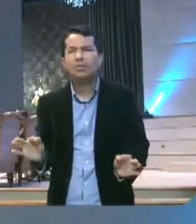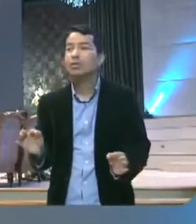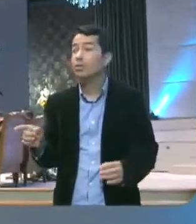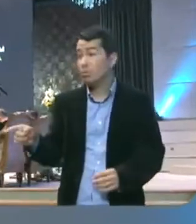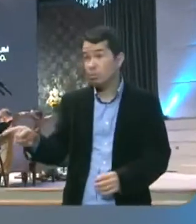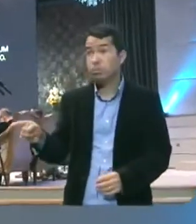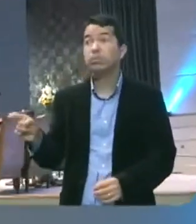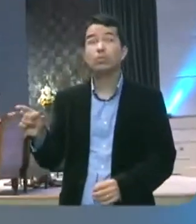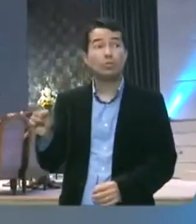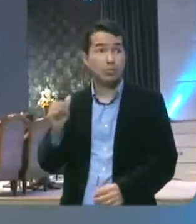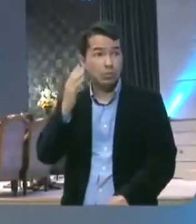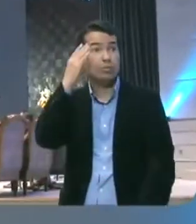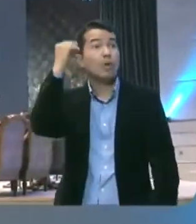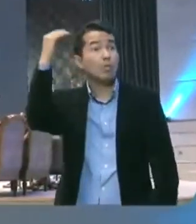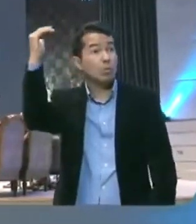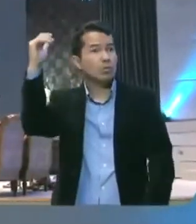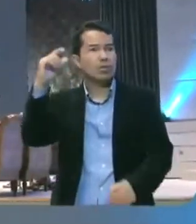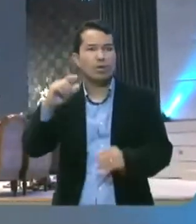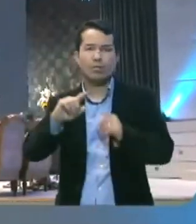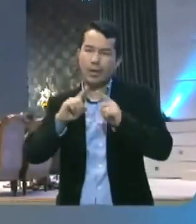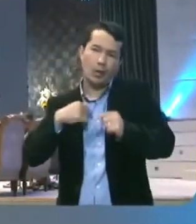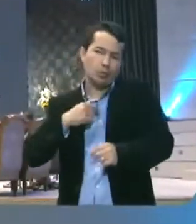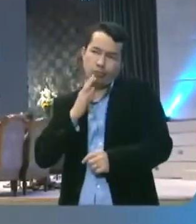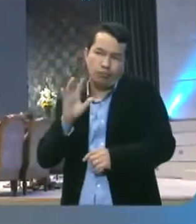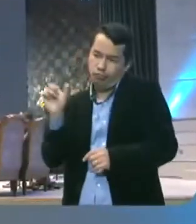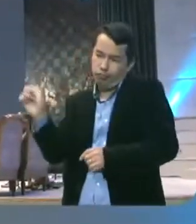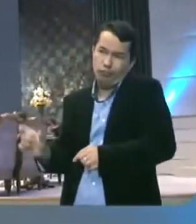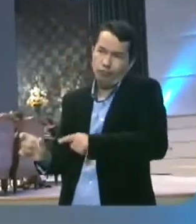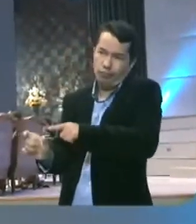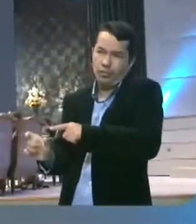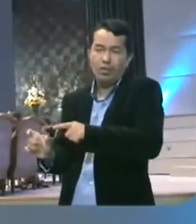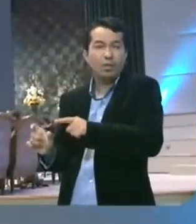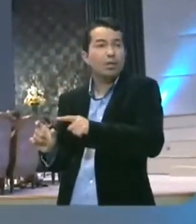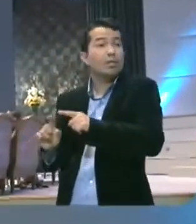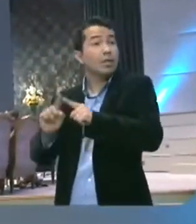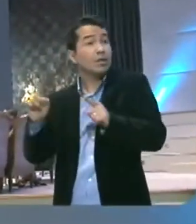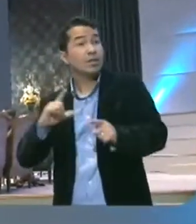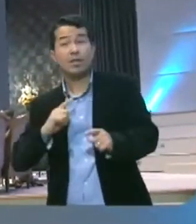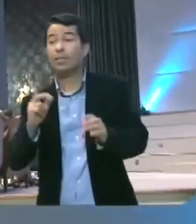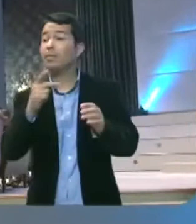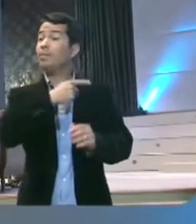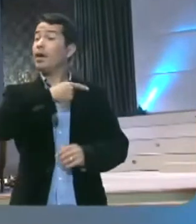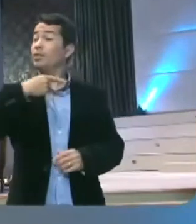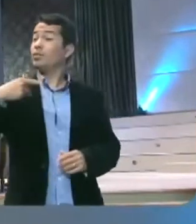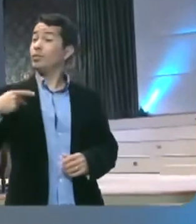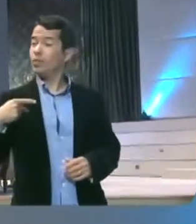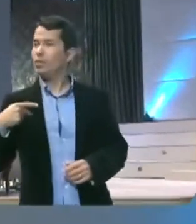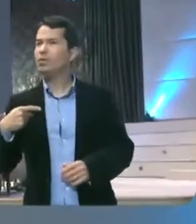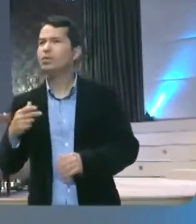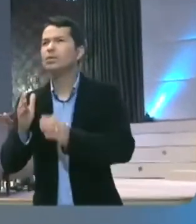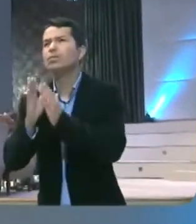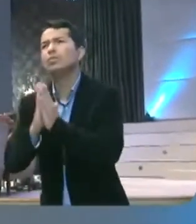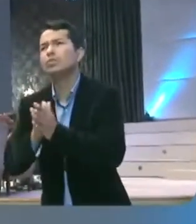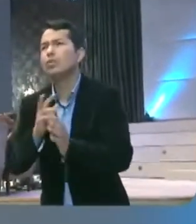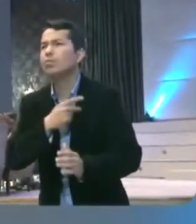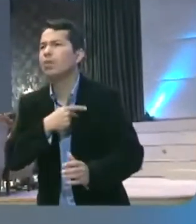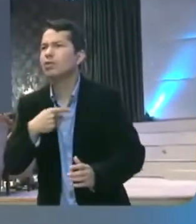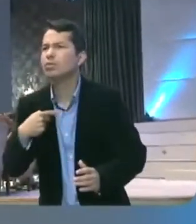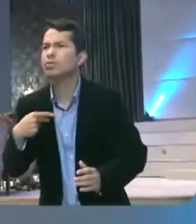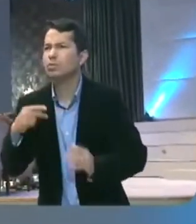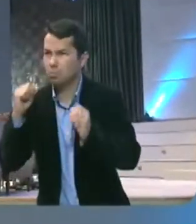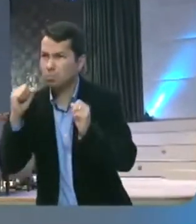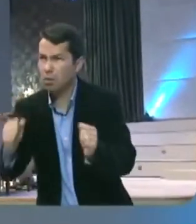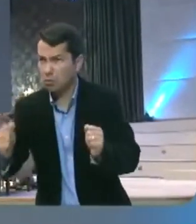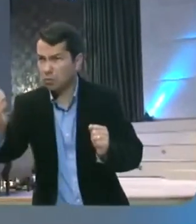conhecia aquele homem e aquele o pastor que estava dirigindo o encontro ele pediu olha pastor fulano você